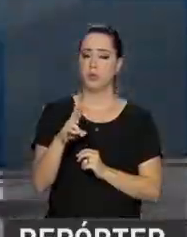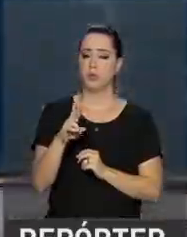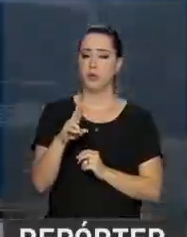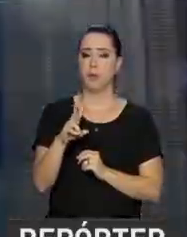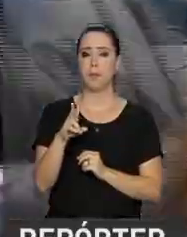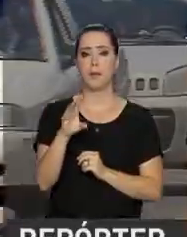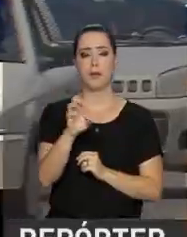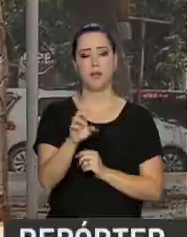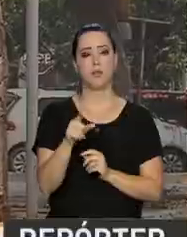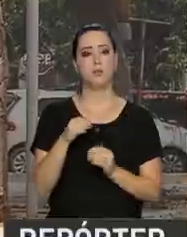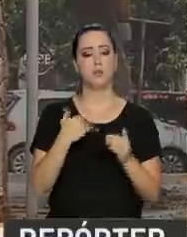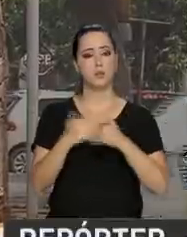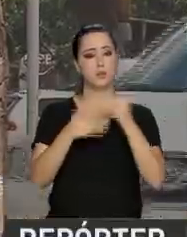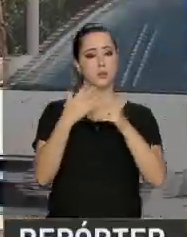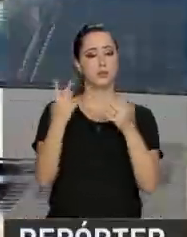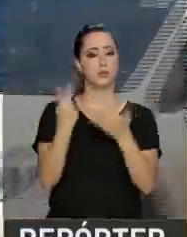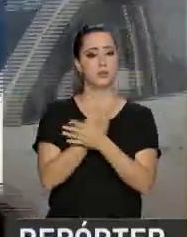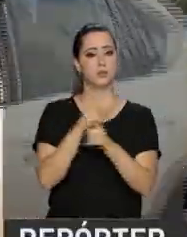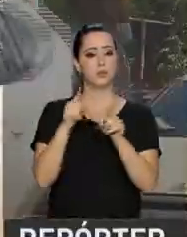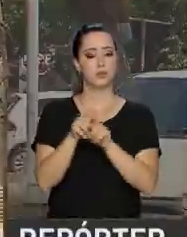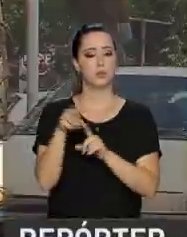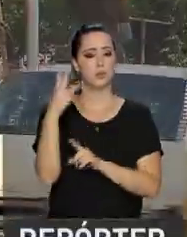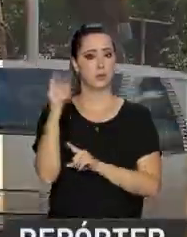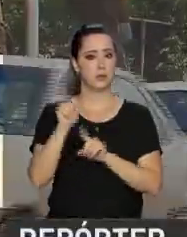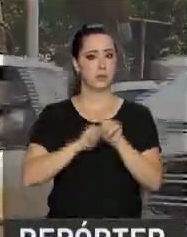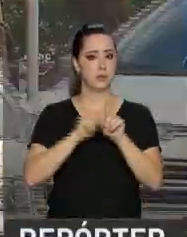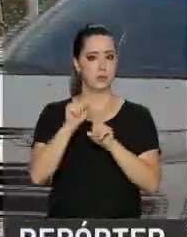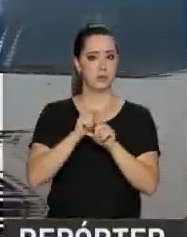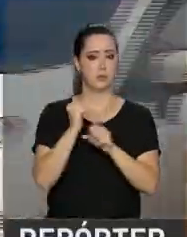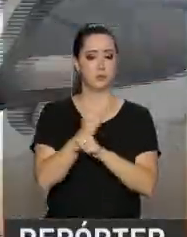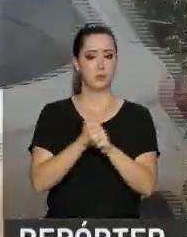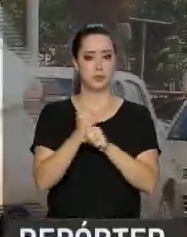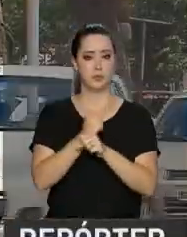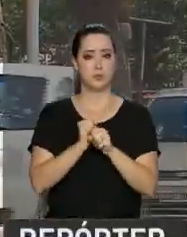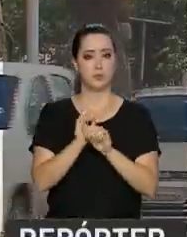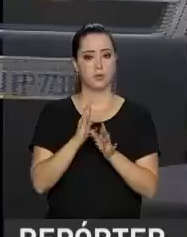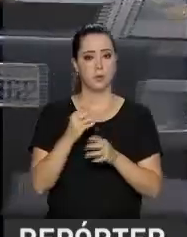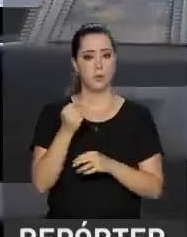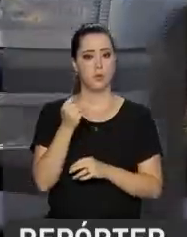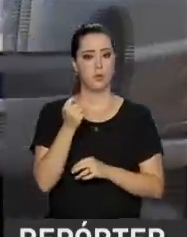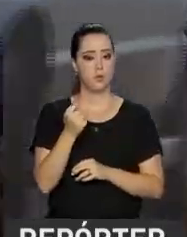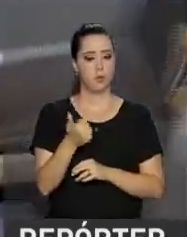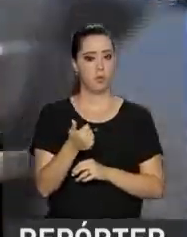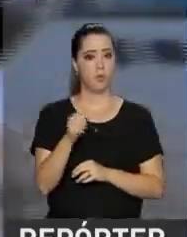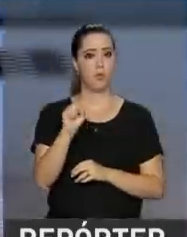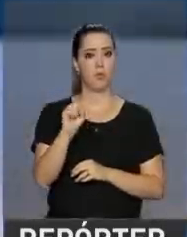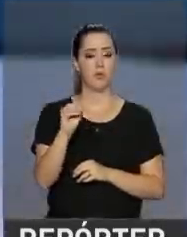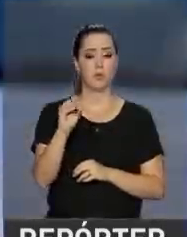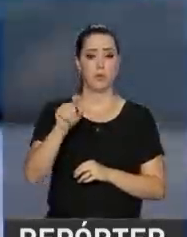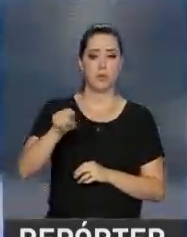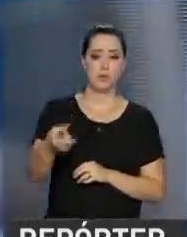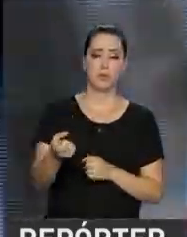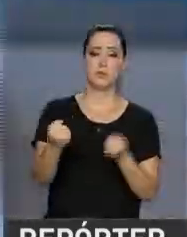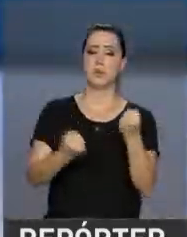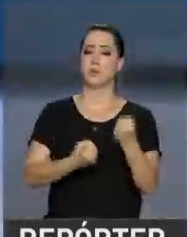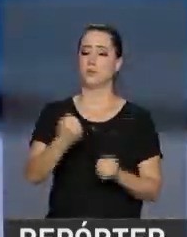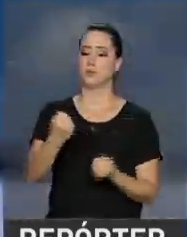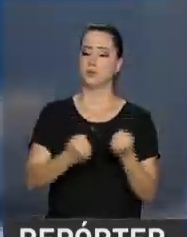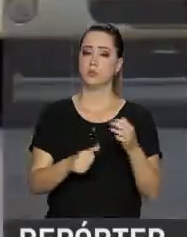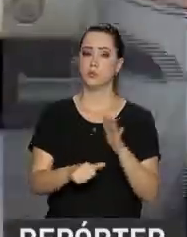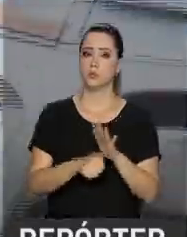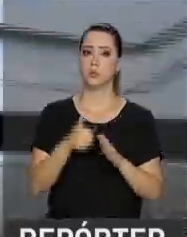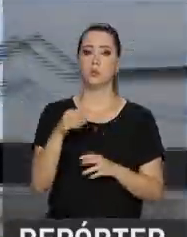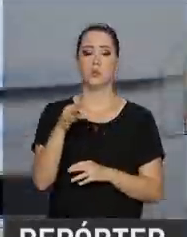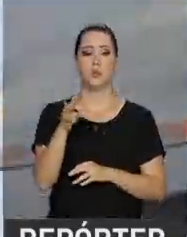nas vendas também foi registrado nos três primeiros meses deste ano. Foram quase 800 mil emplacamentos no primeiro trimestre